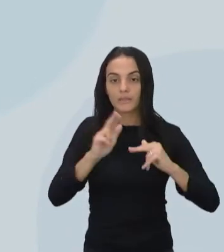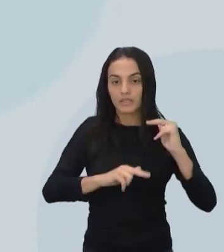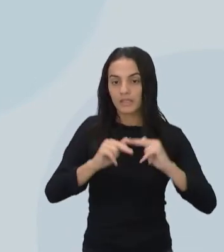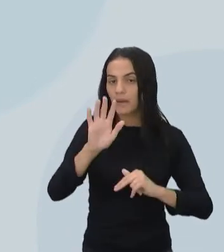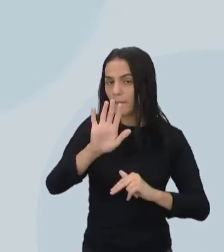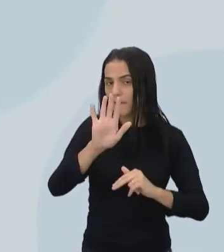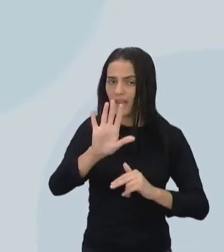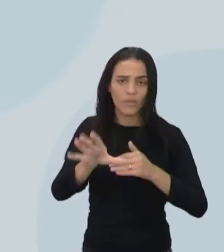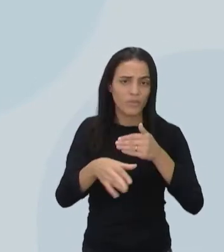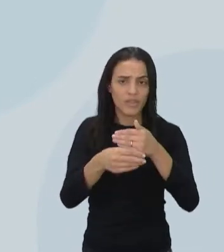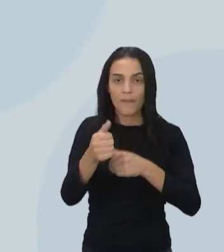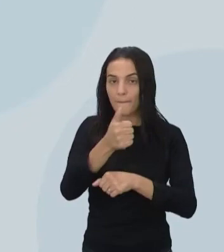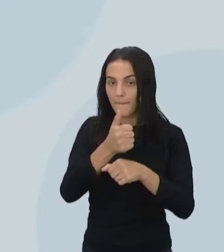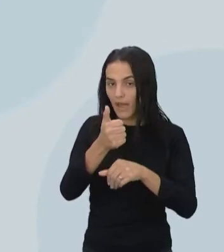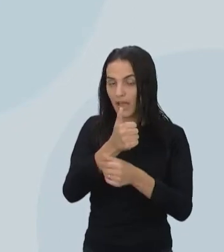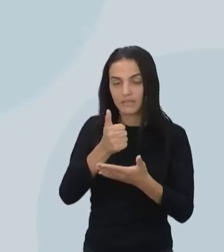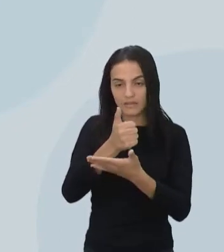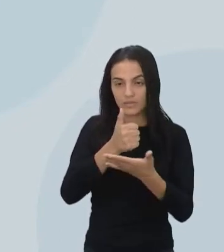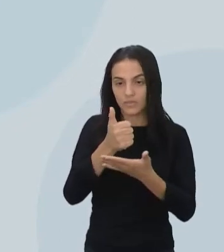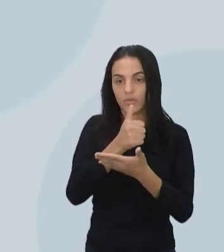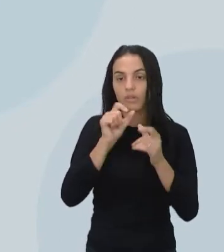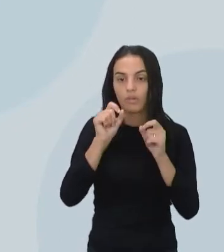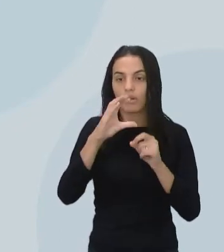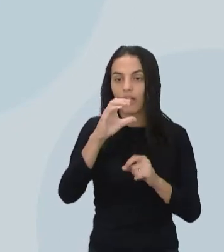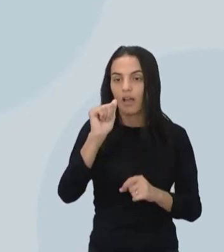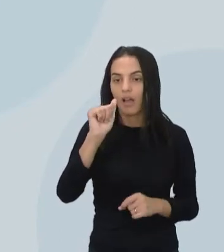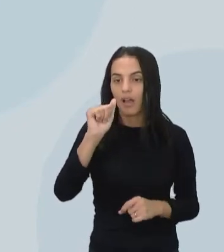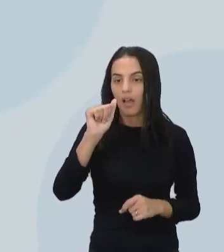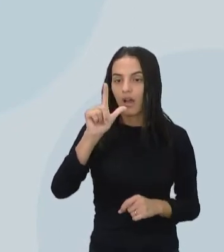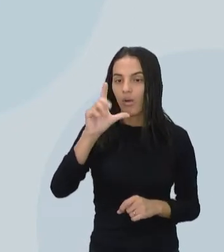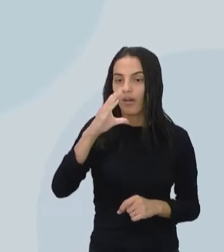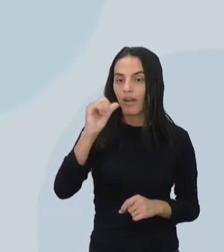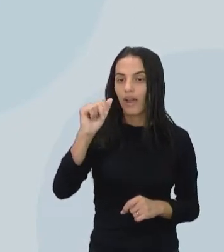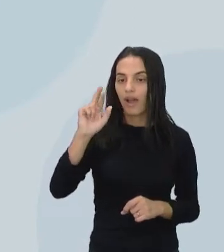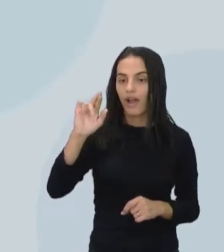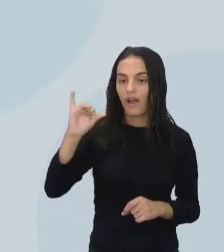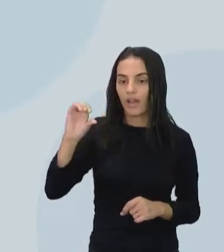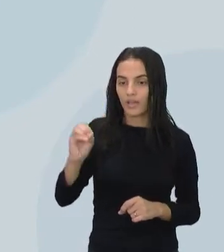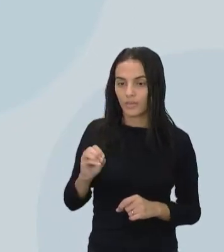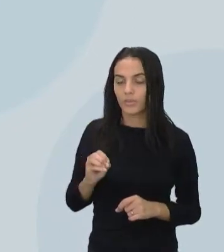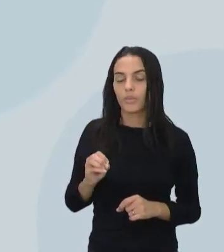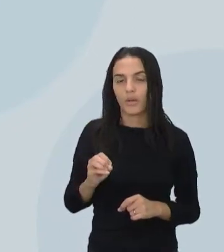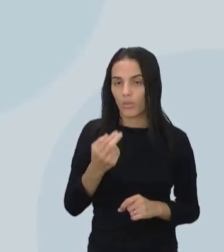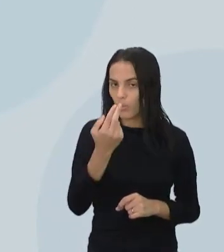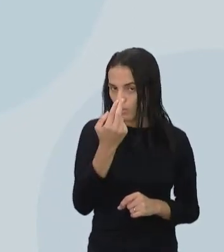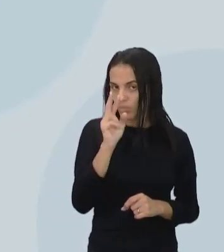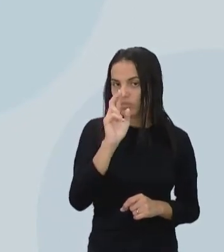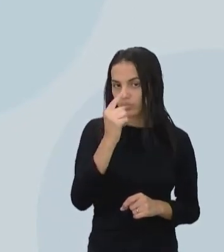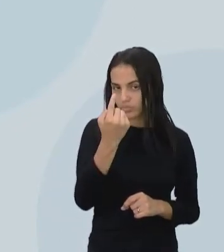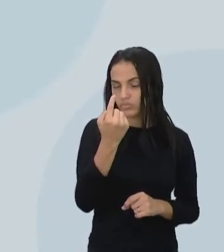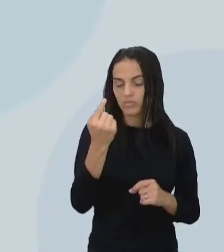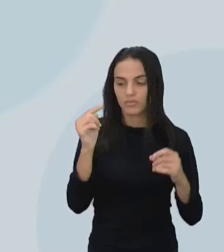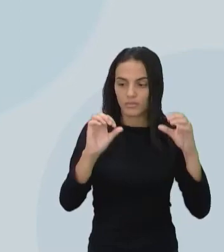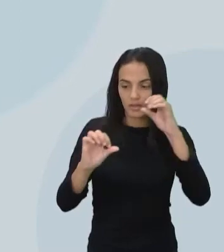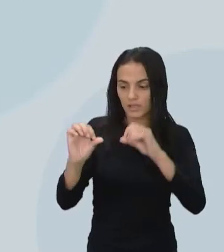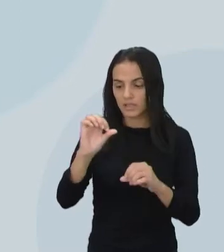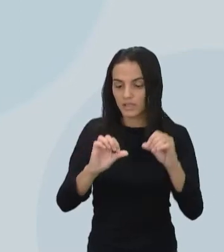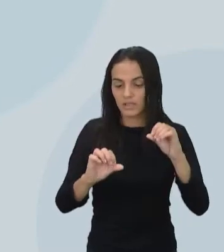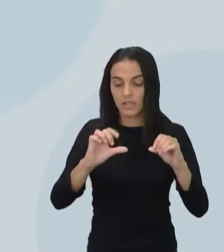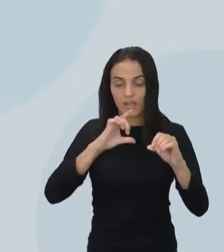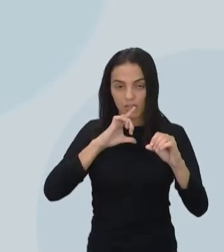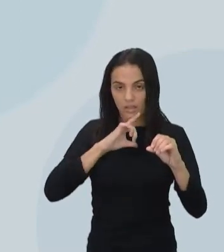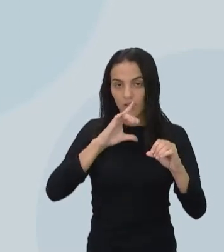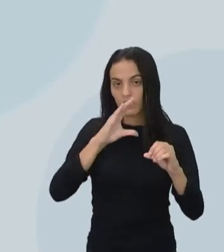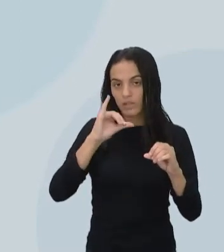básico que está presente no cimento é o calcário. Então, um componente químico que tem que estar presente